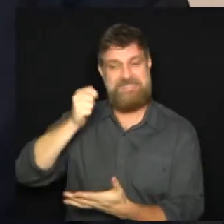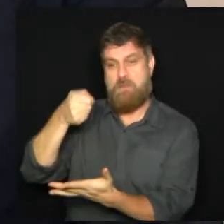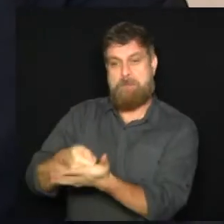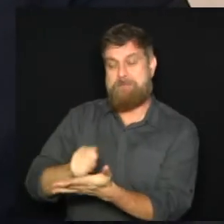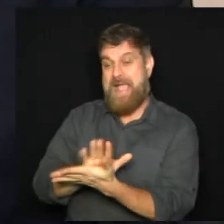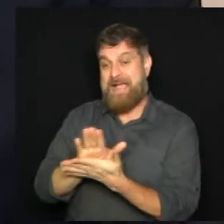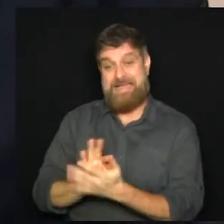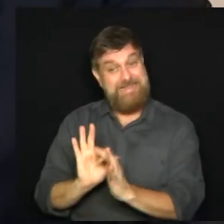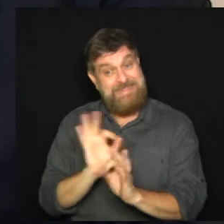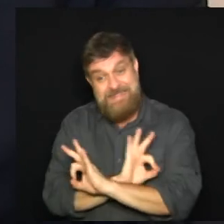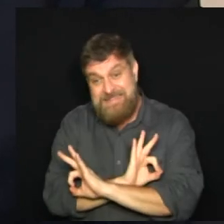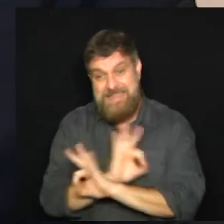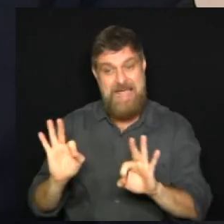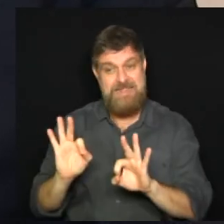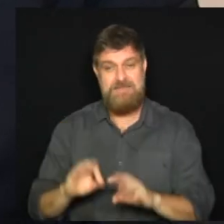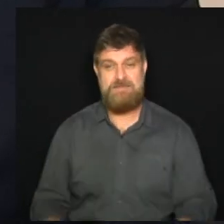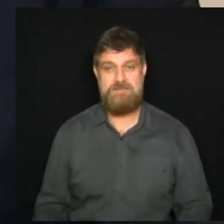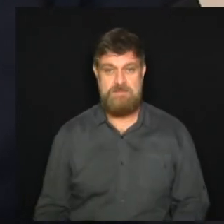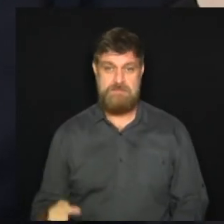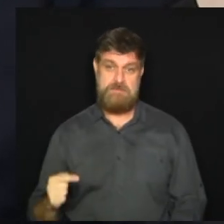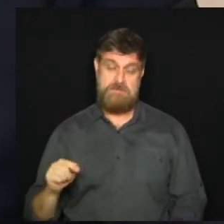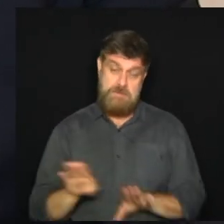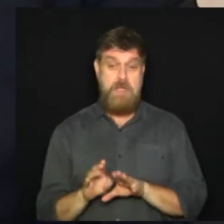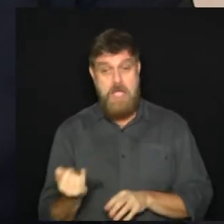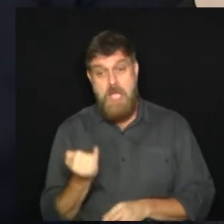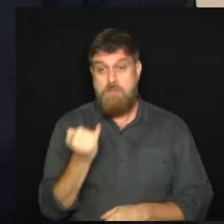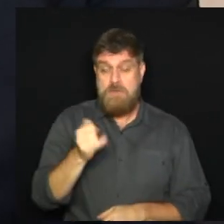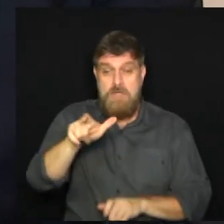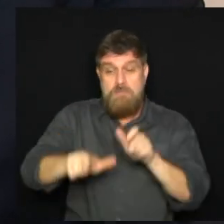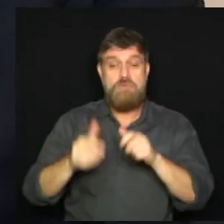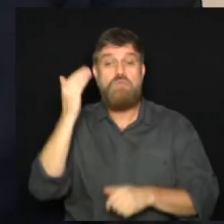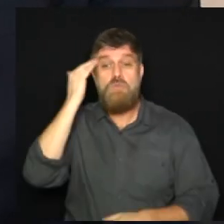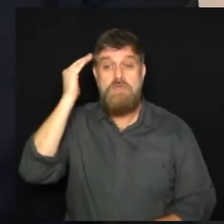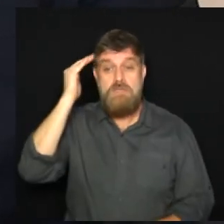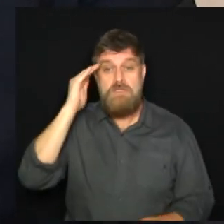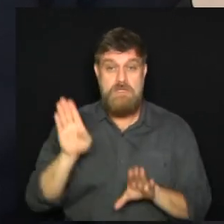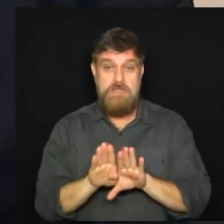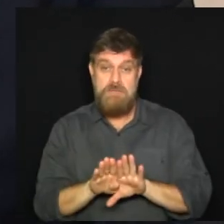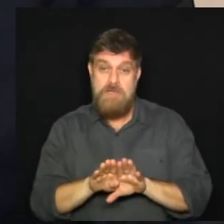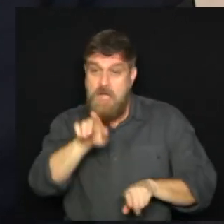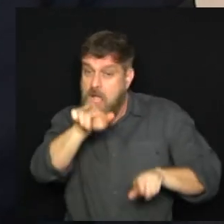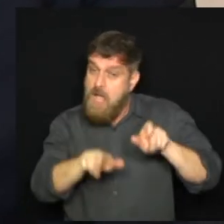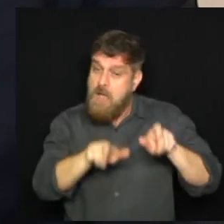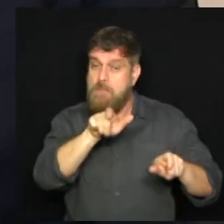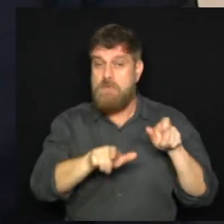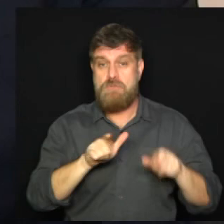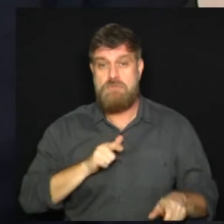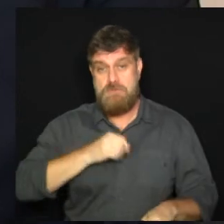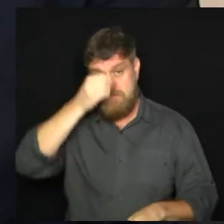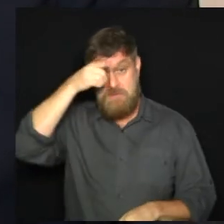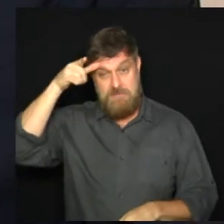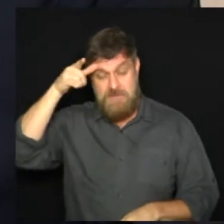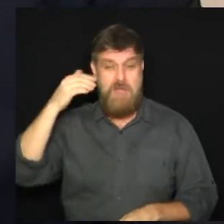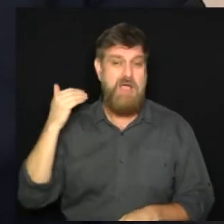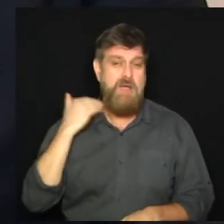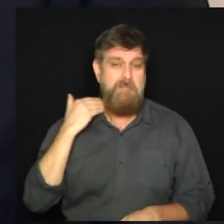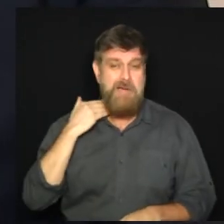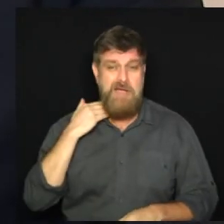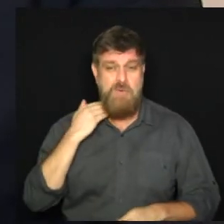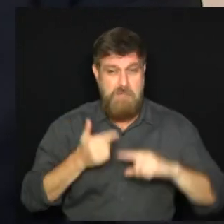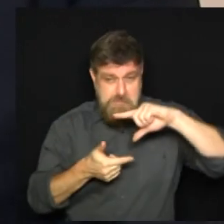paradigmas com os bancos digitais. Os bancos digitais estão entrando no mercado, incomodando, né, o sistema, né, convencional bancário,